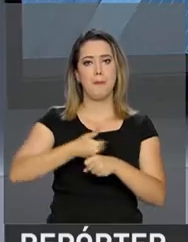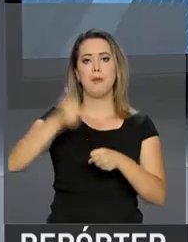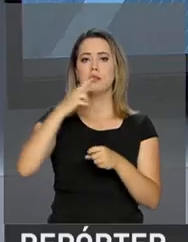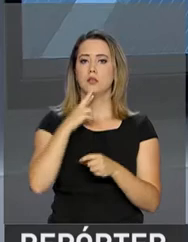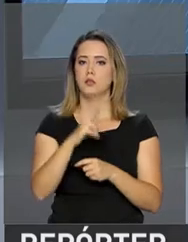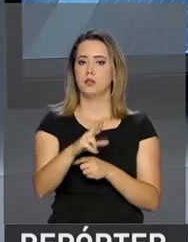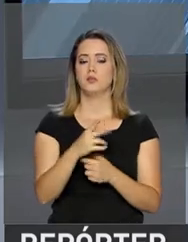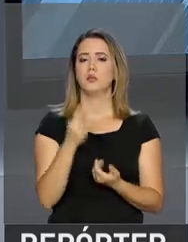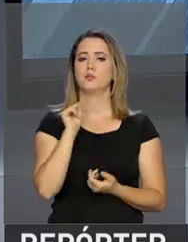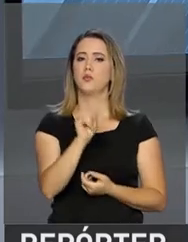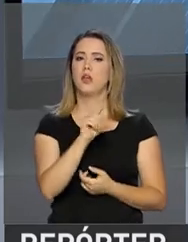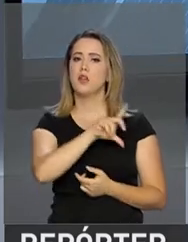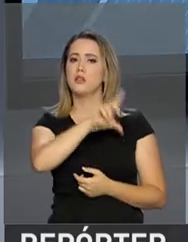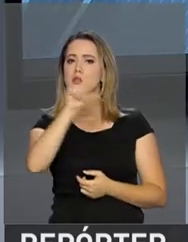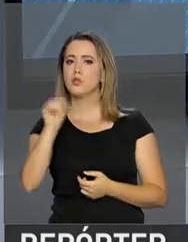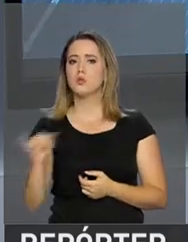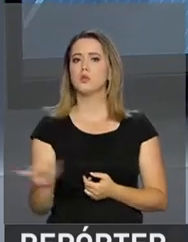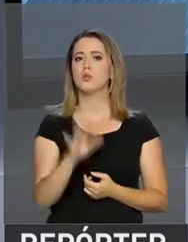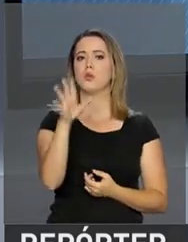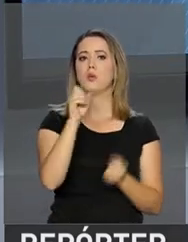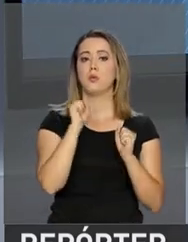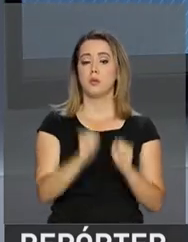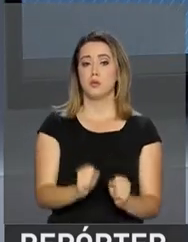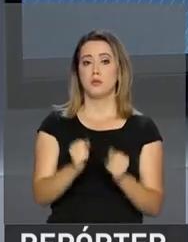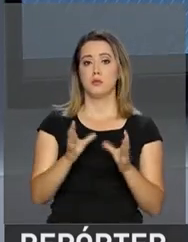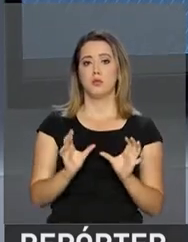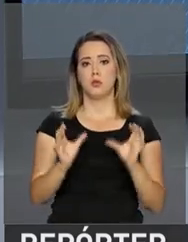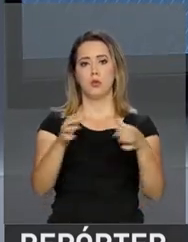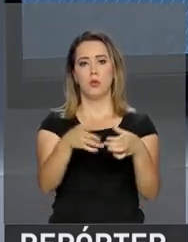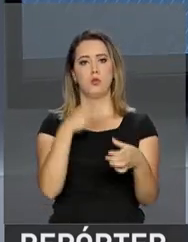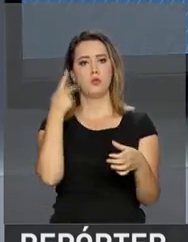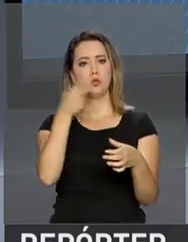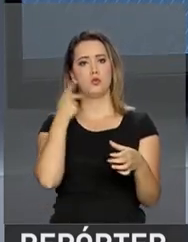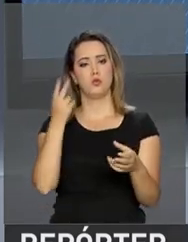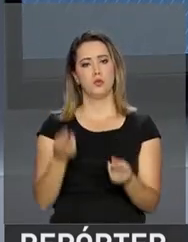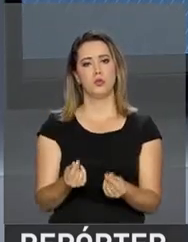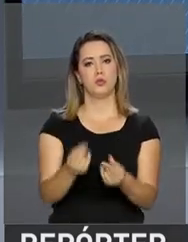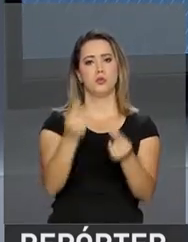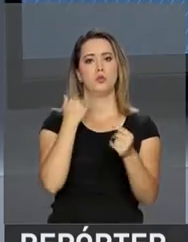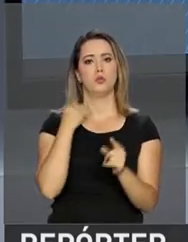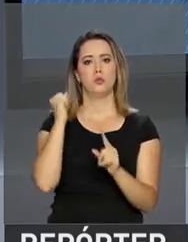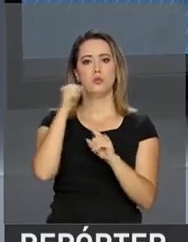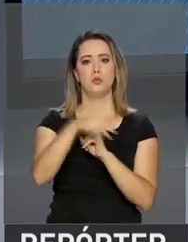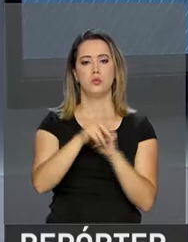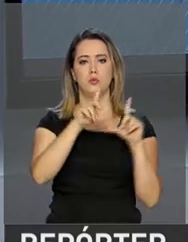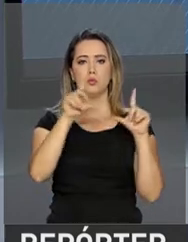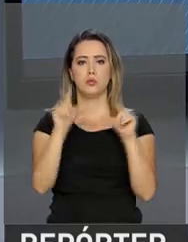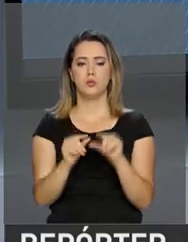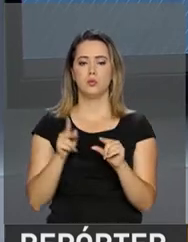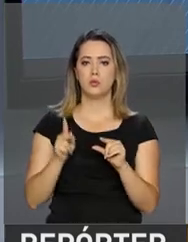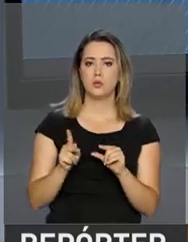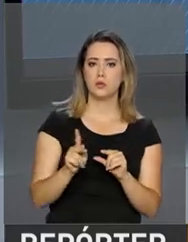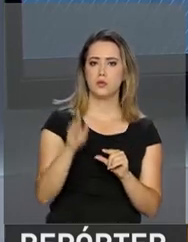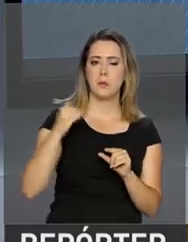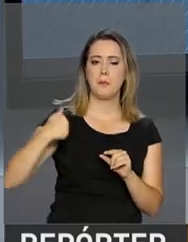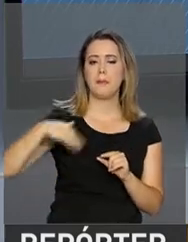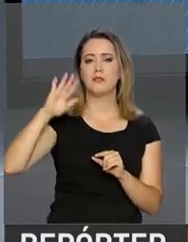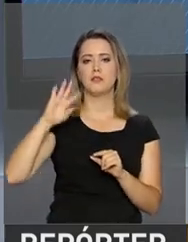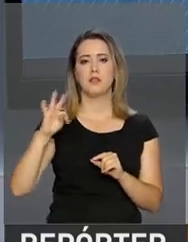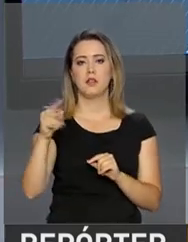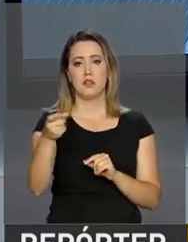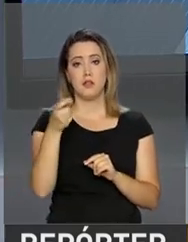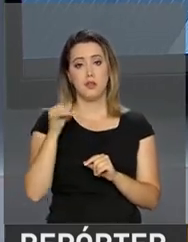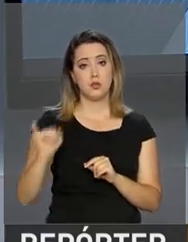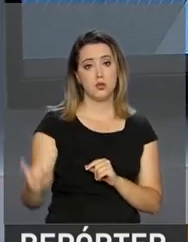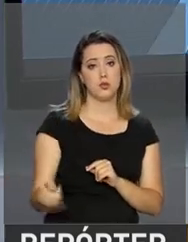e essa queda na inflação ter permitido ao comitê de política monetária do banco central reduzir cada vez mais a taxa básica